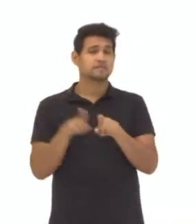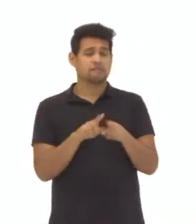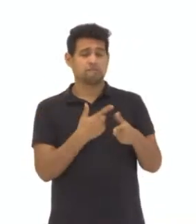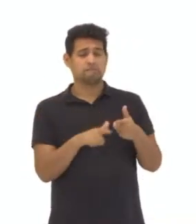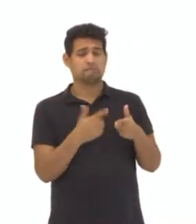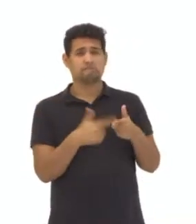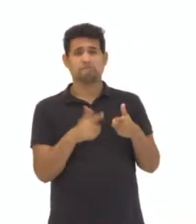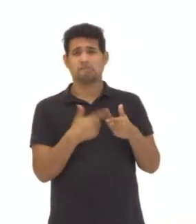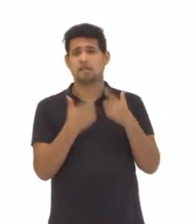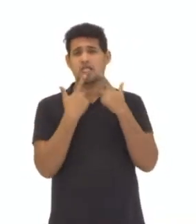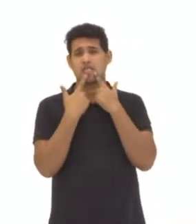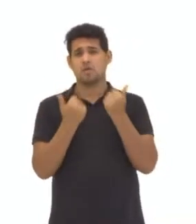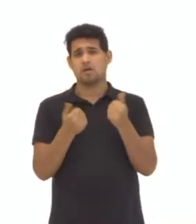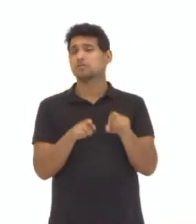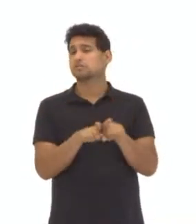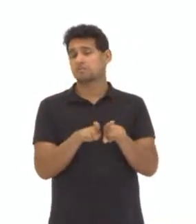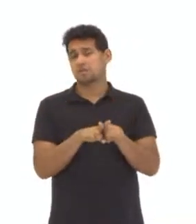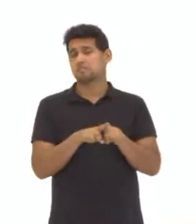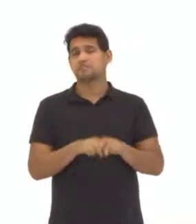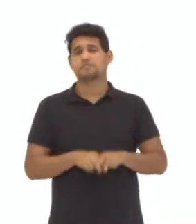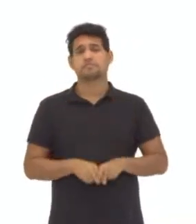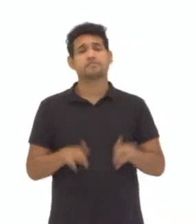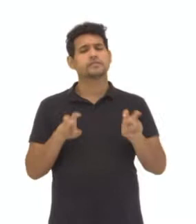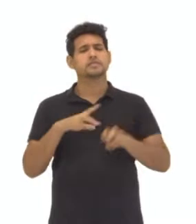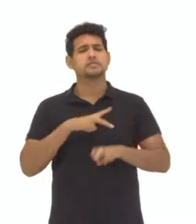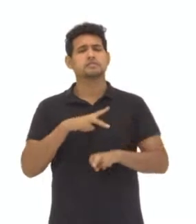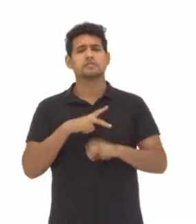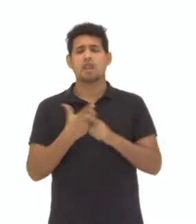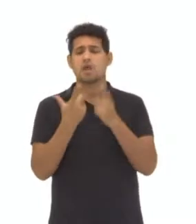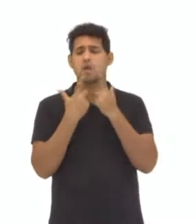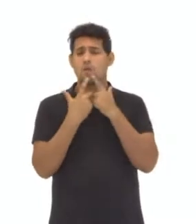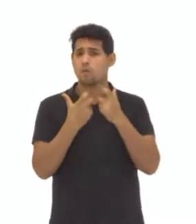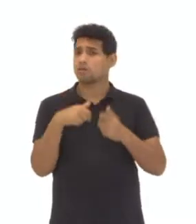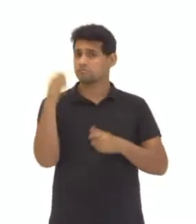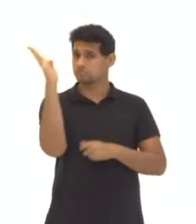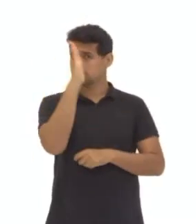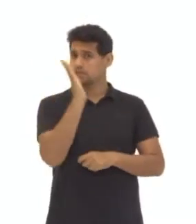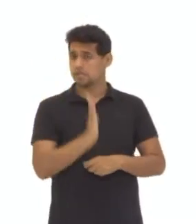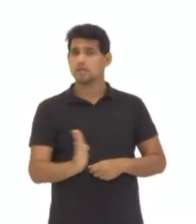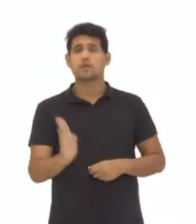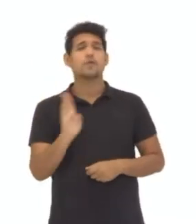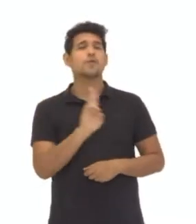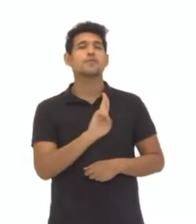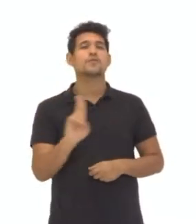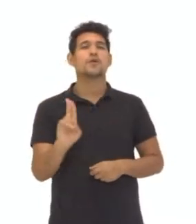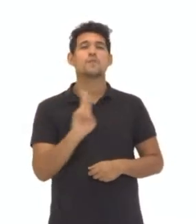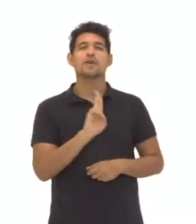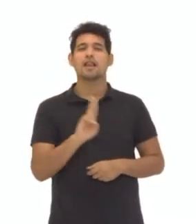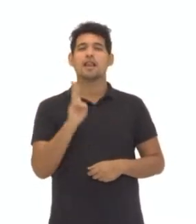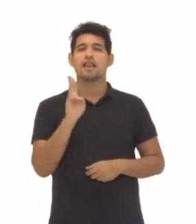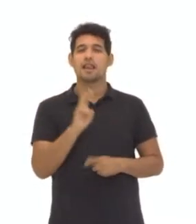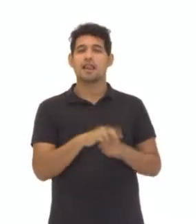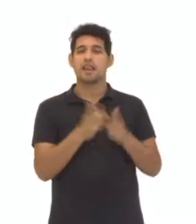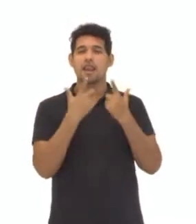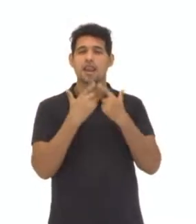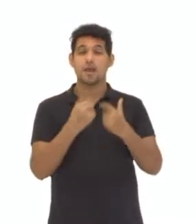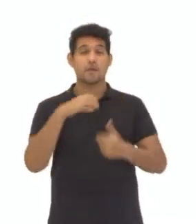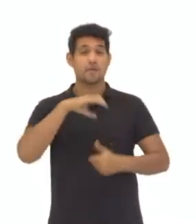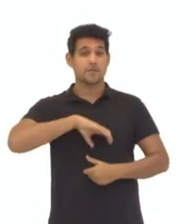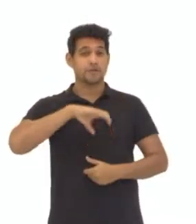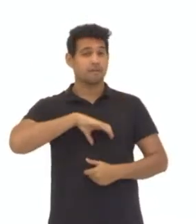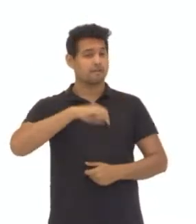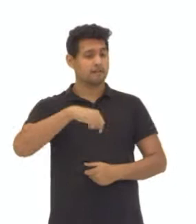problemas da linguagem, e particularmente os da linguagem brasileira, a chamada língua portuguesa no